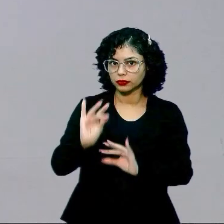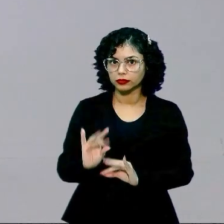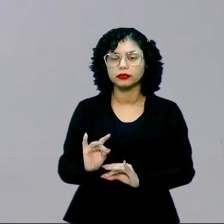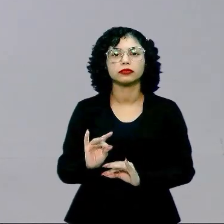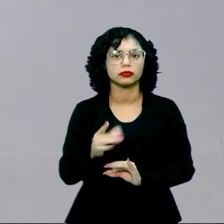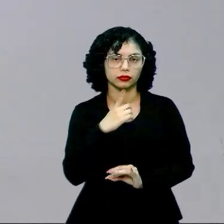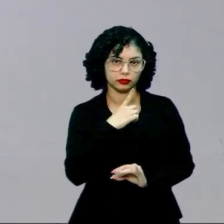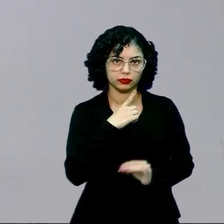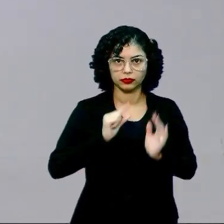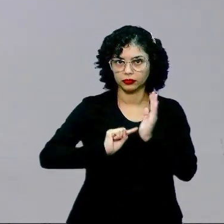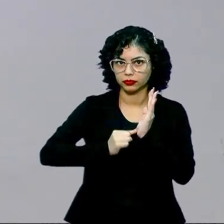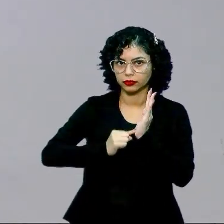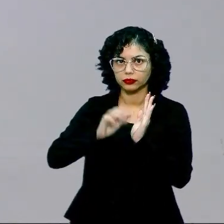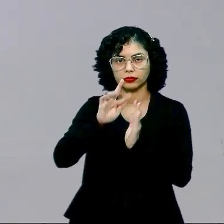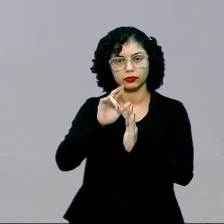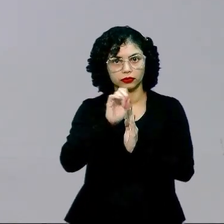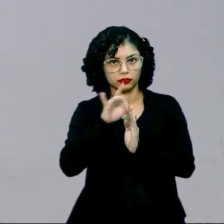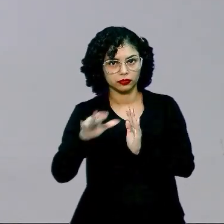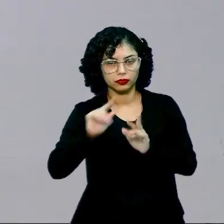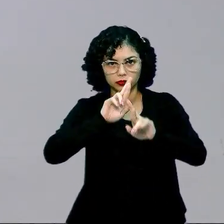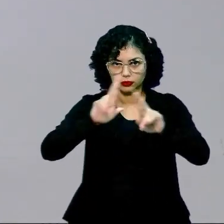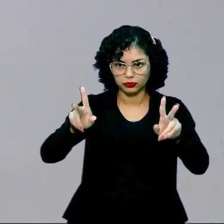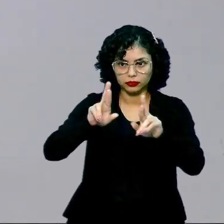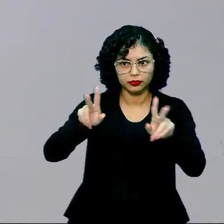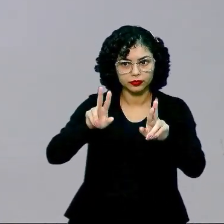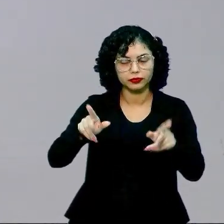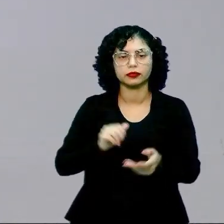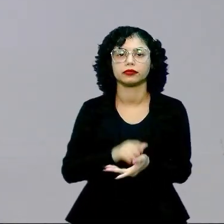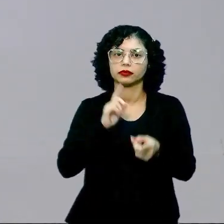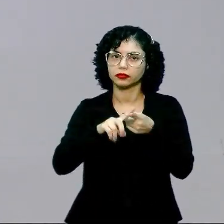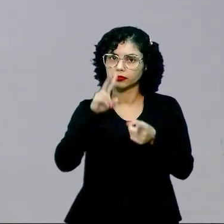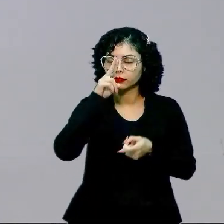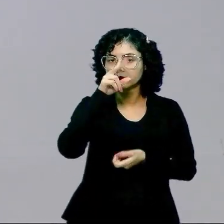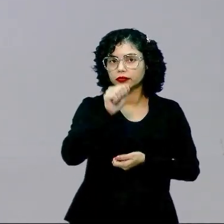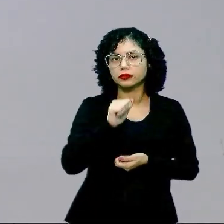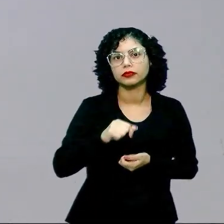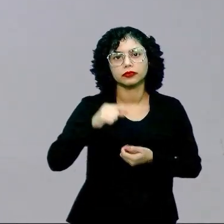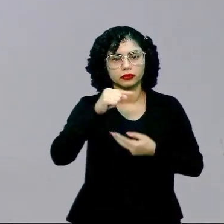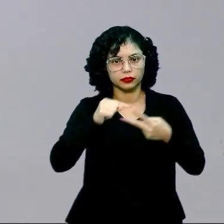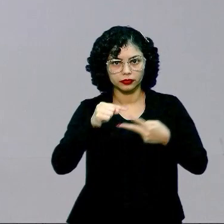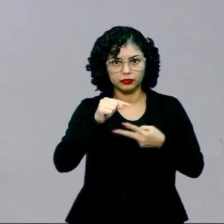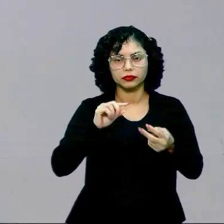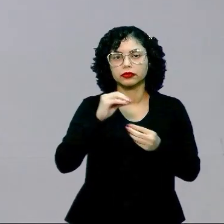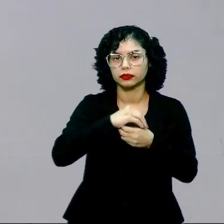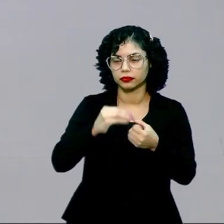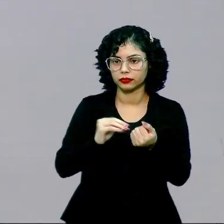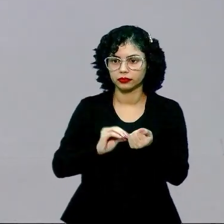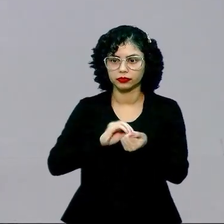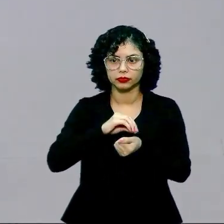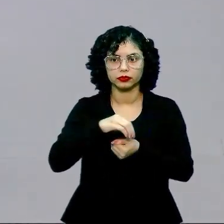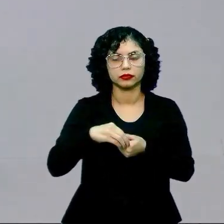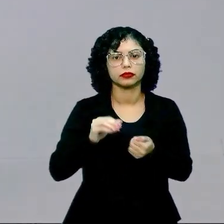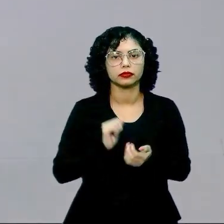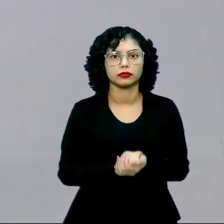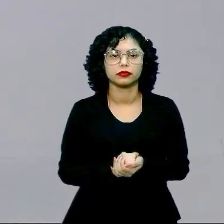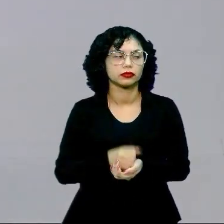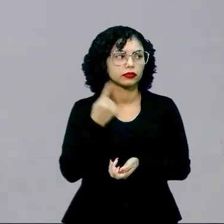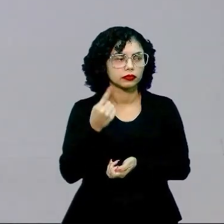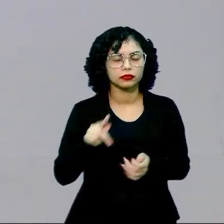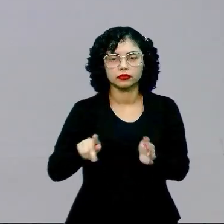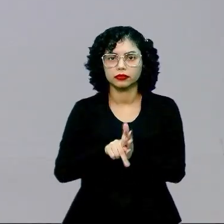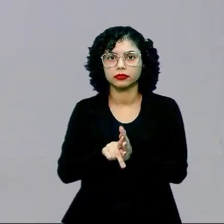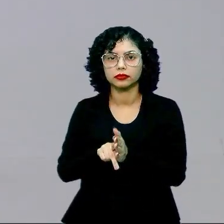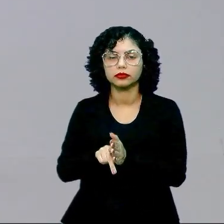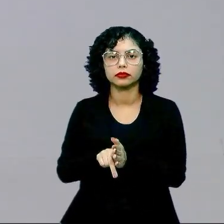composto tem um ponto de fusão e ebulição diferente, porque as forças que atuam sobre suas moléculas para umas